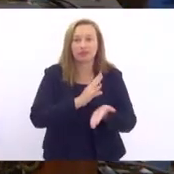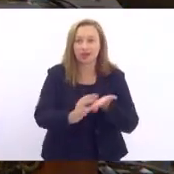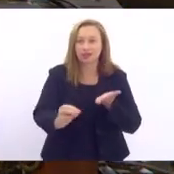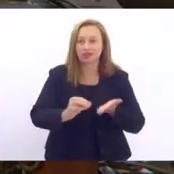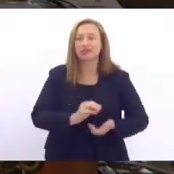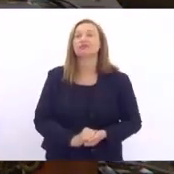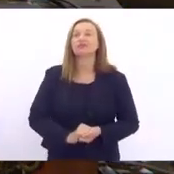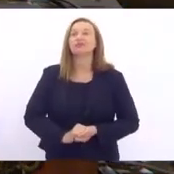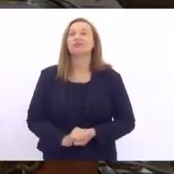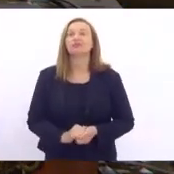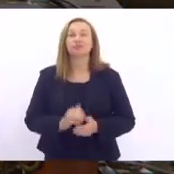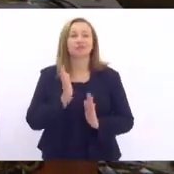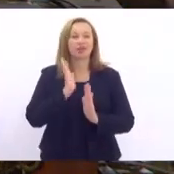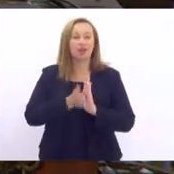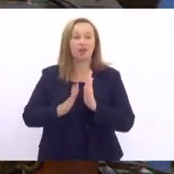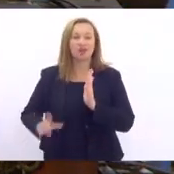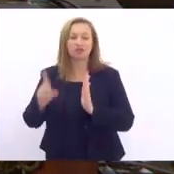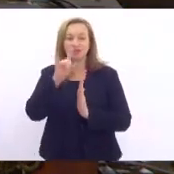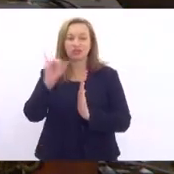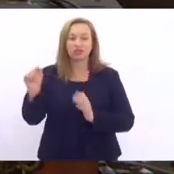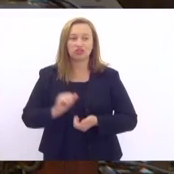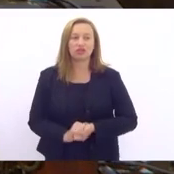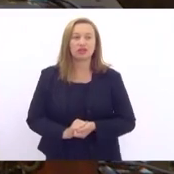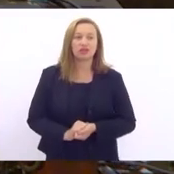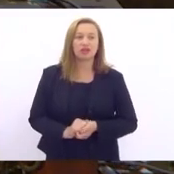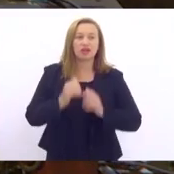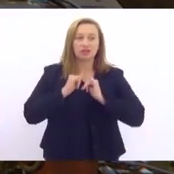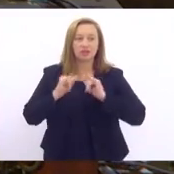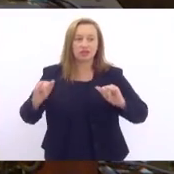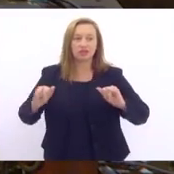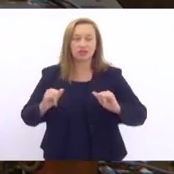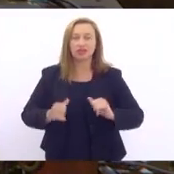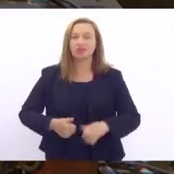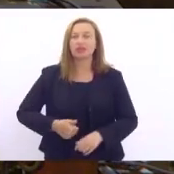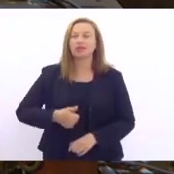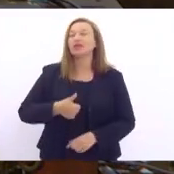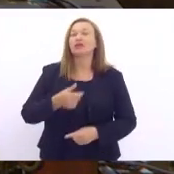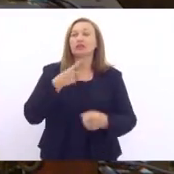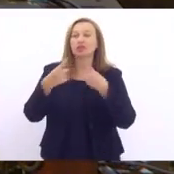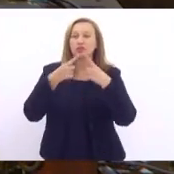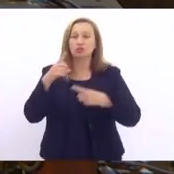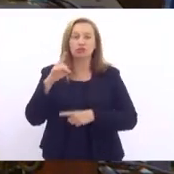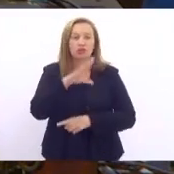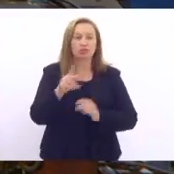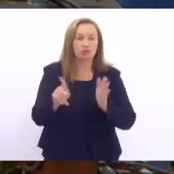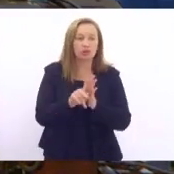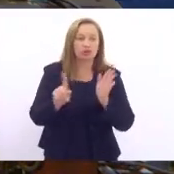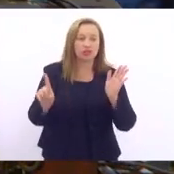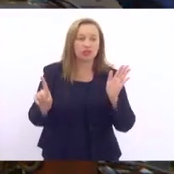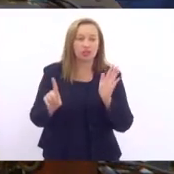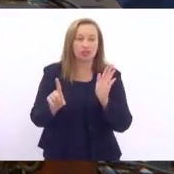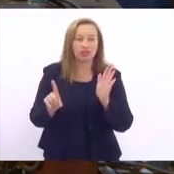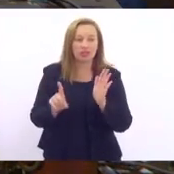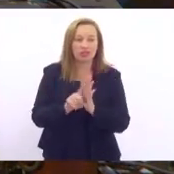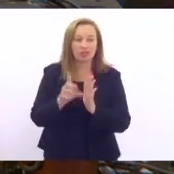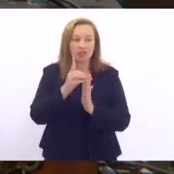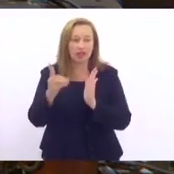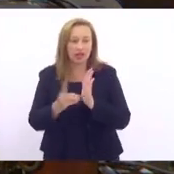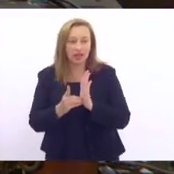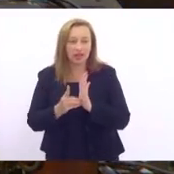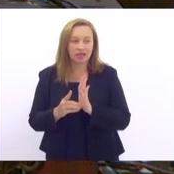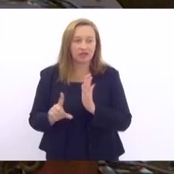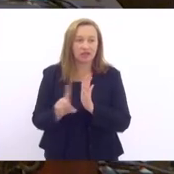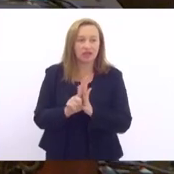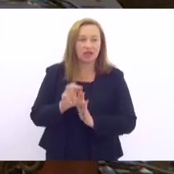dia. Anuncio, em regime de urgência, em discussão única, projeto de decreto legislativo número 05